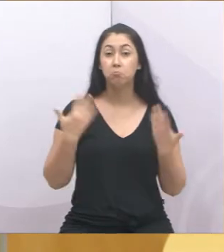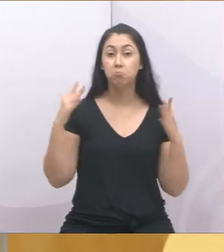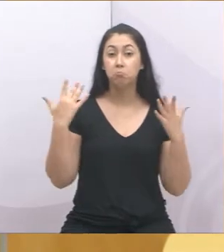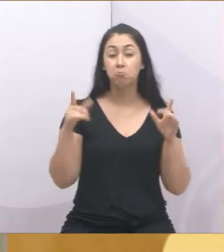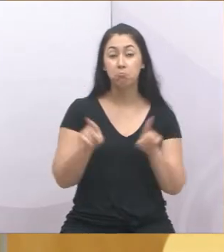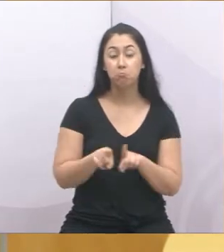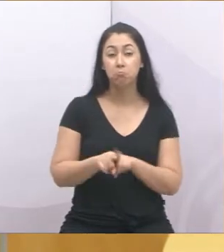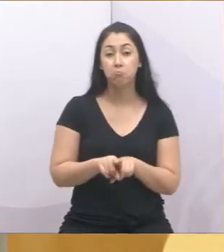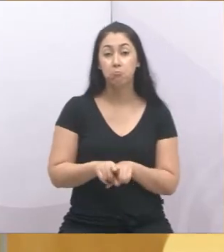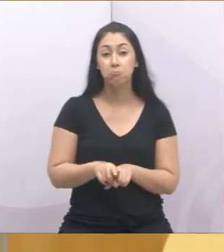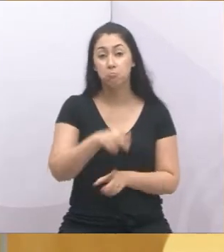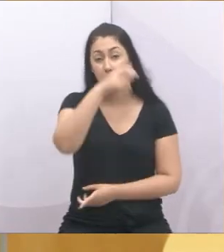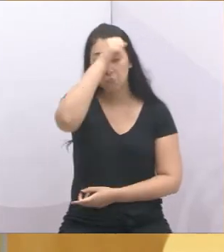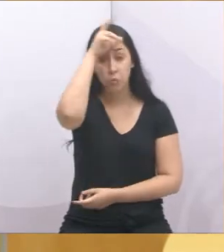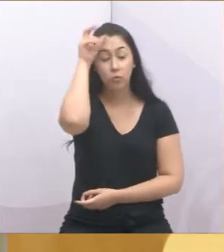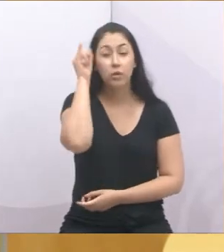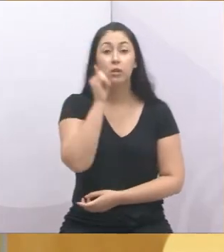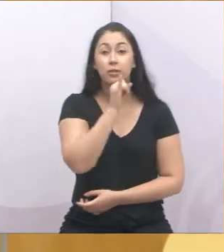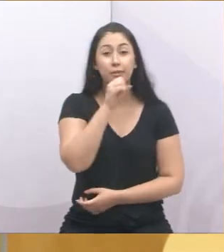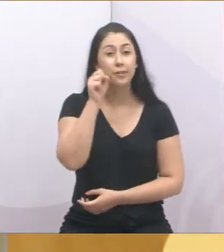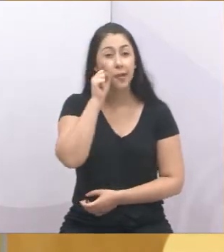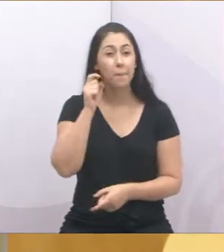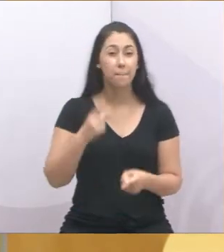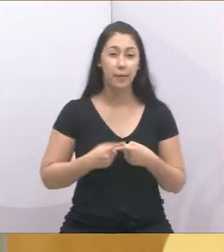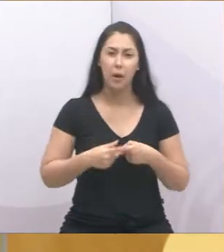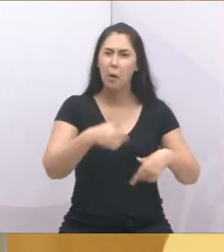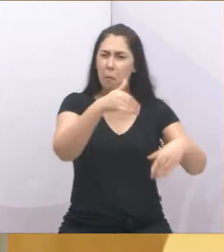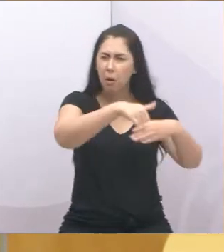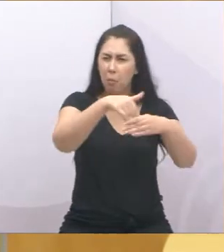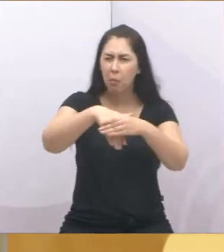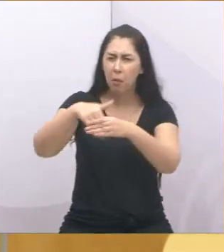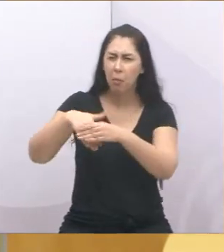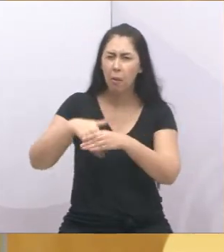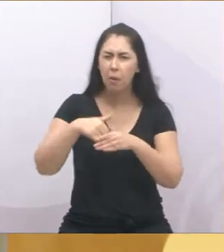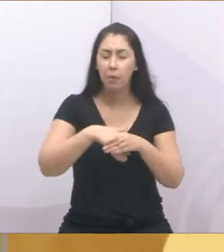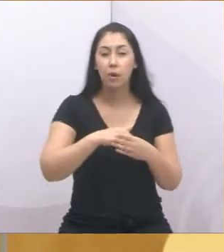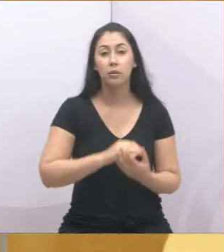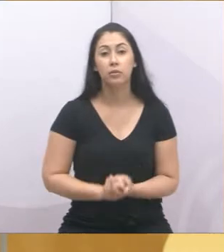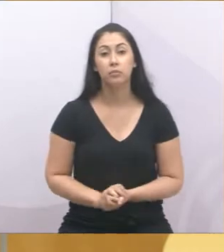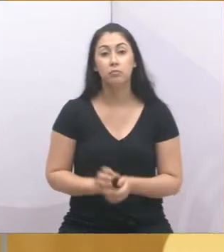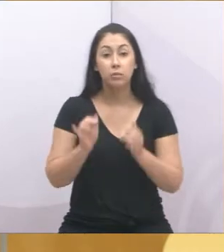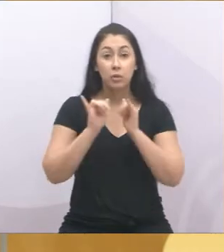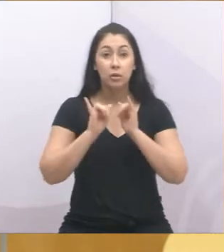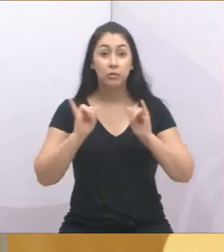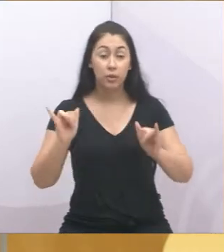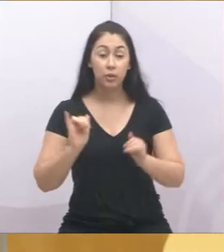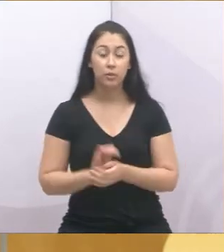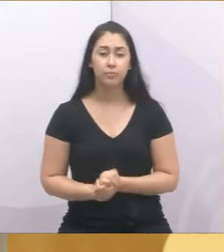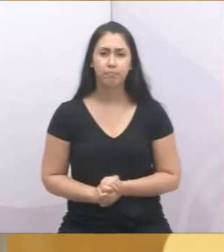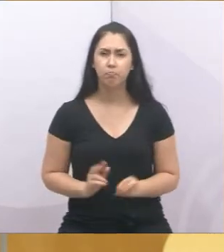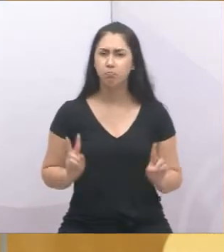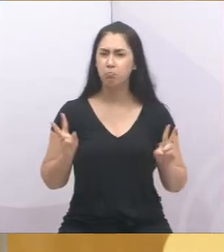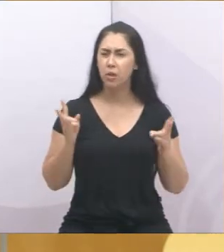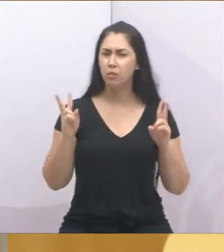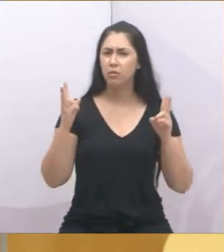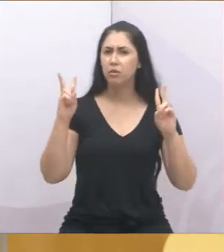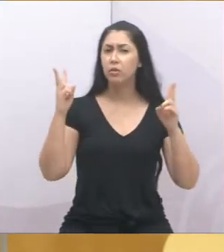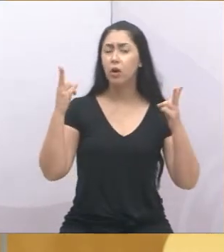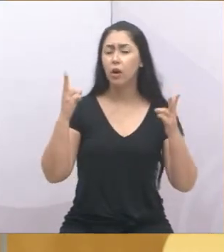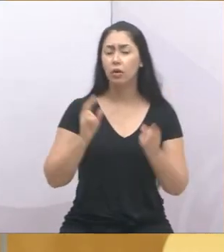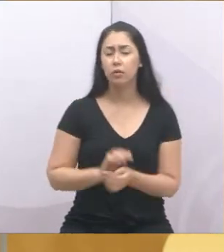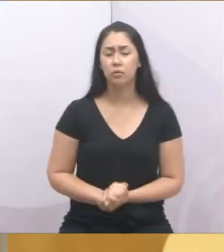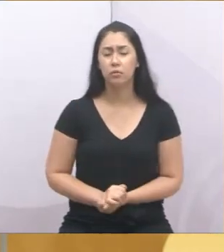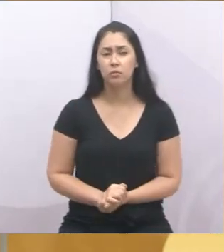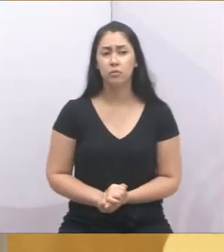Parabenizar o prefeito Isaías pela expressão de votos aí, e dizer que a vitória não